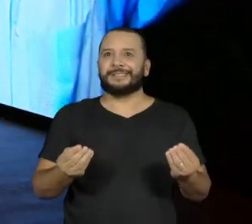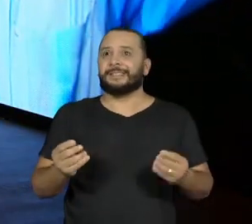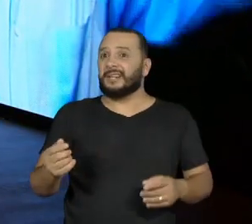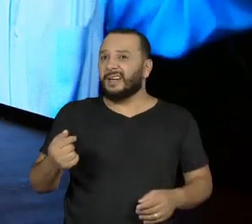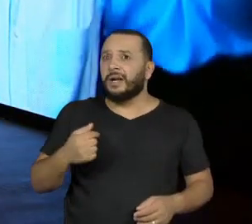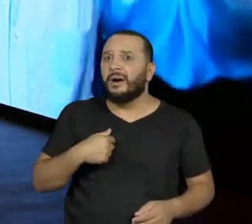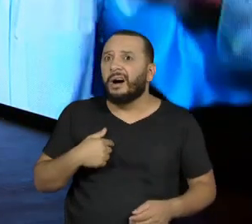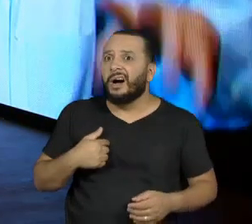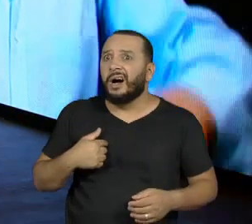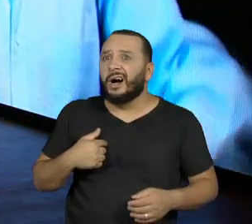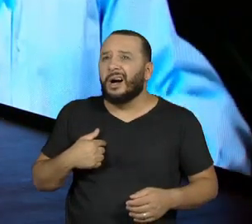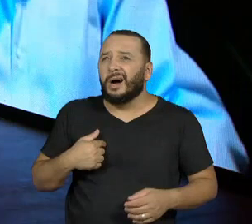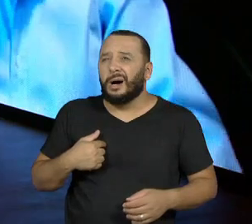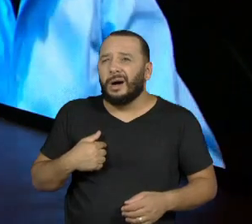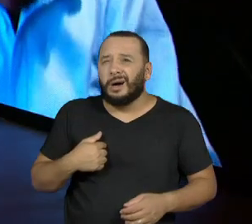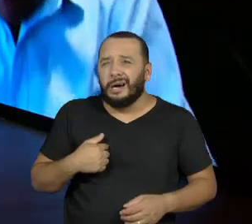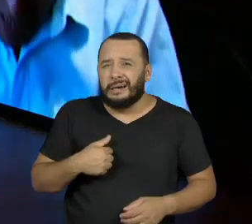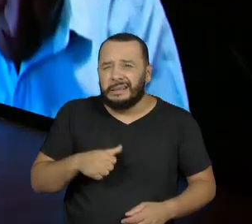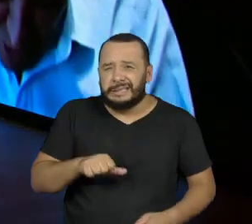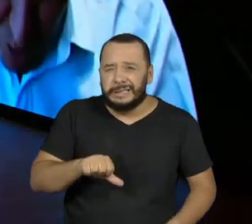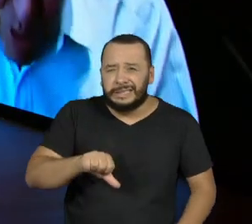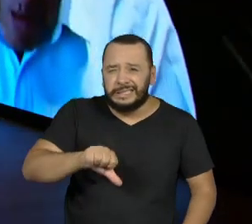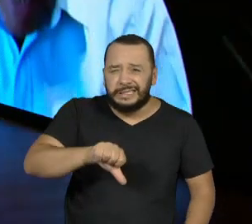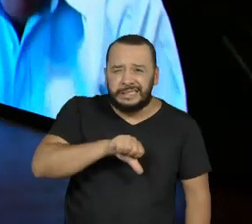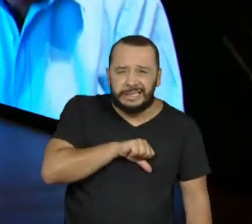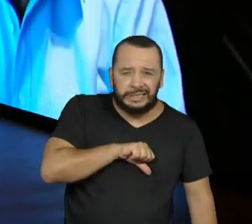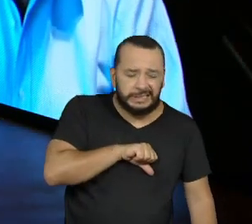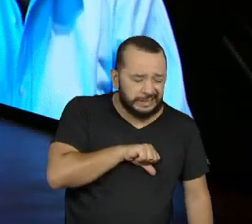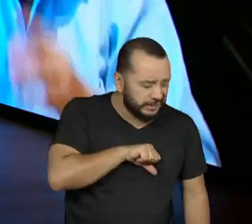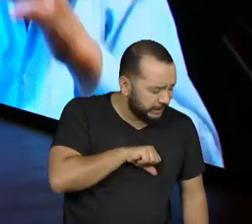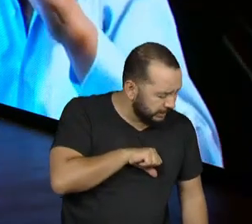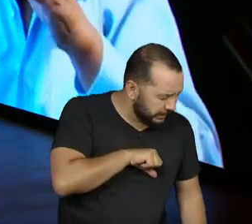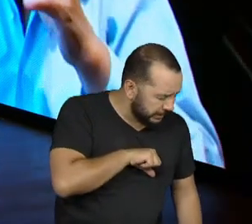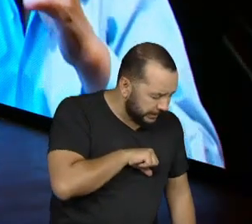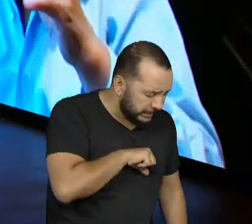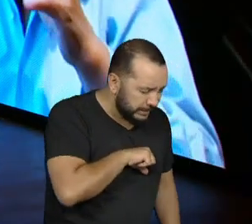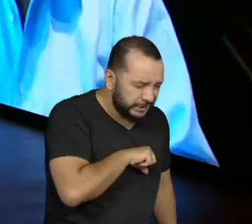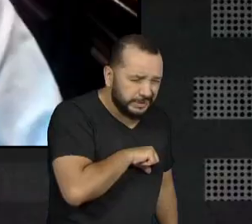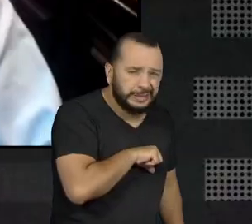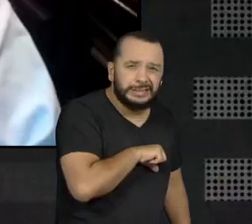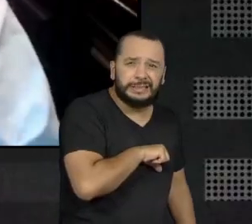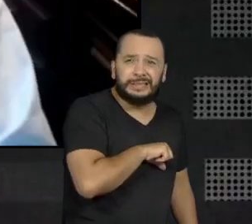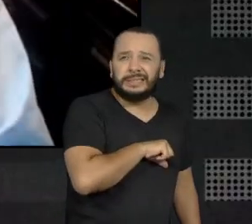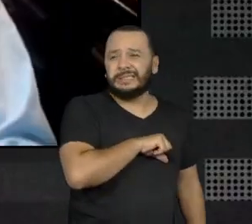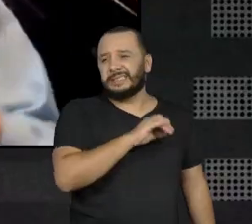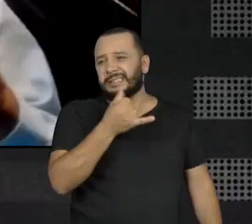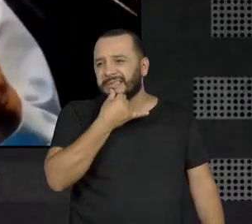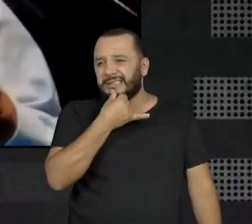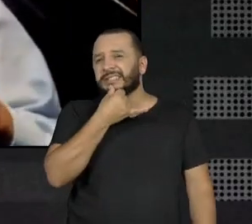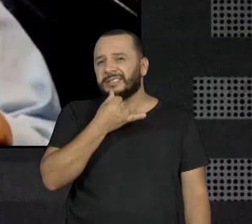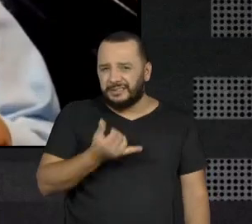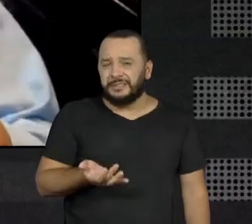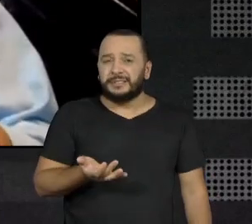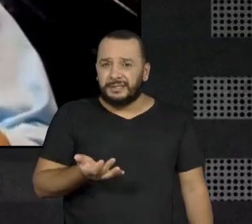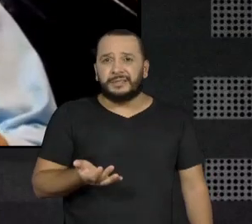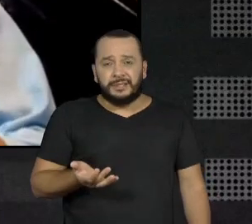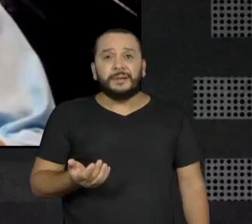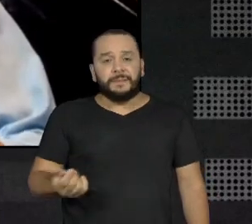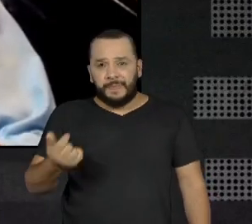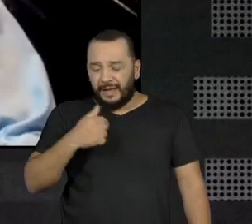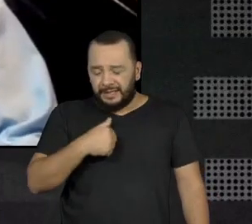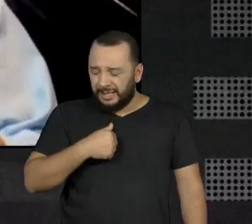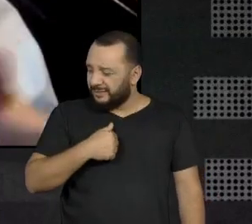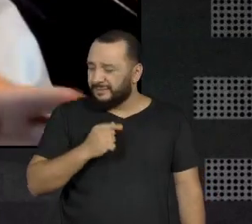né? O chão saiu, tudo mais. Daí eu fui saindo pela redação